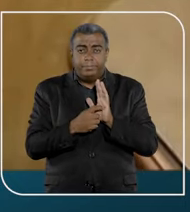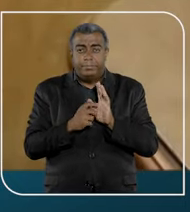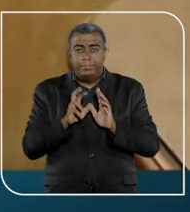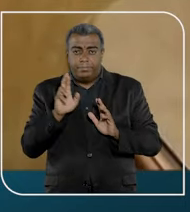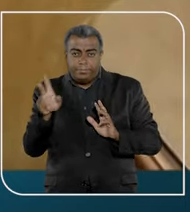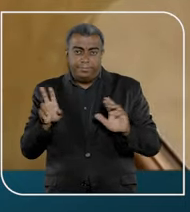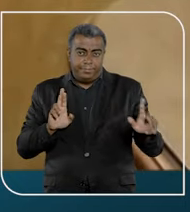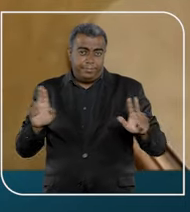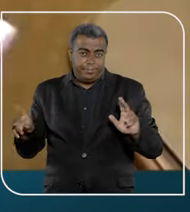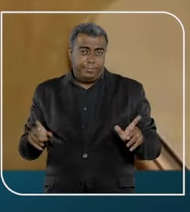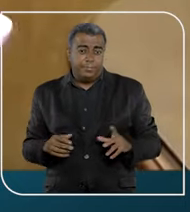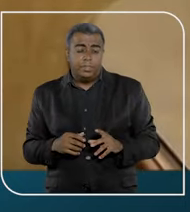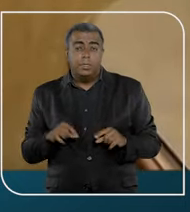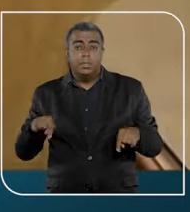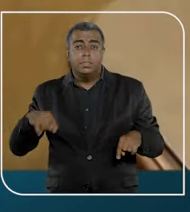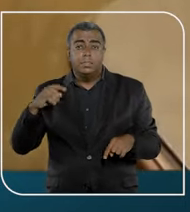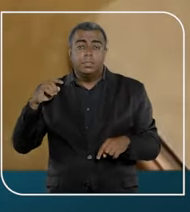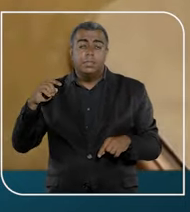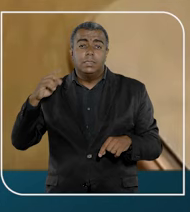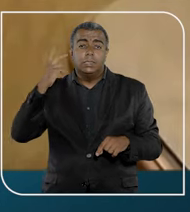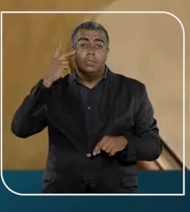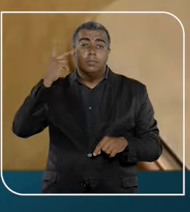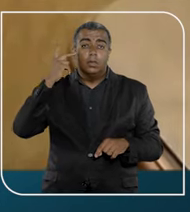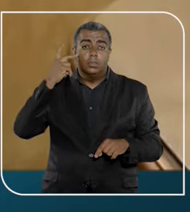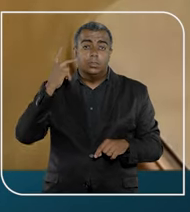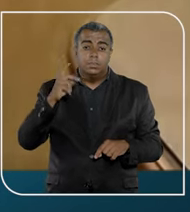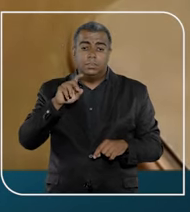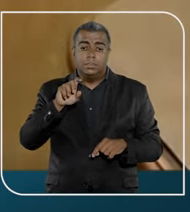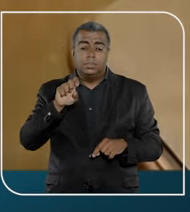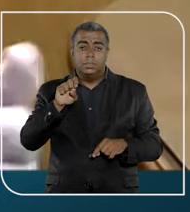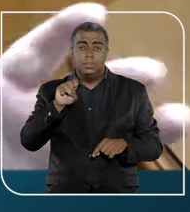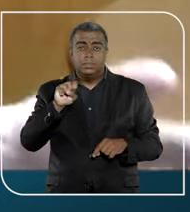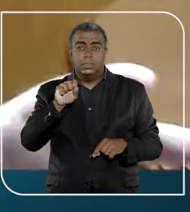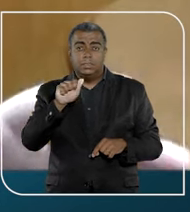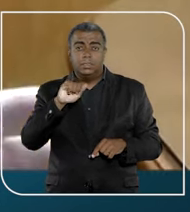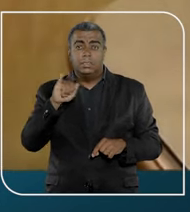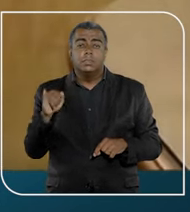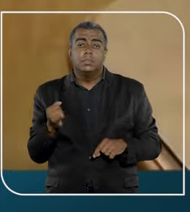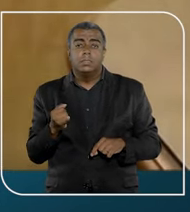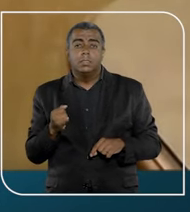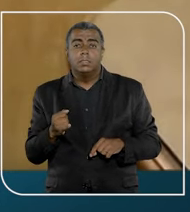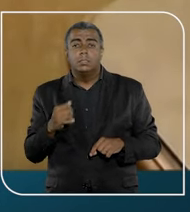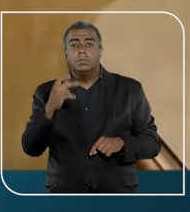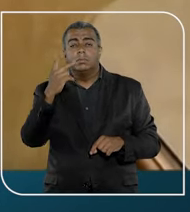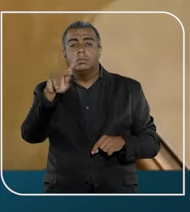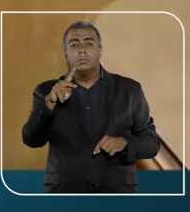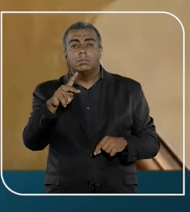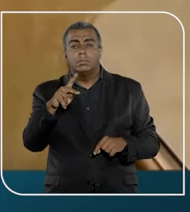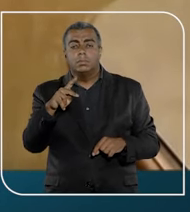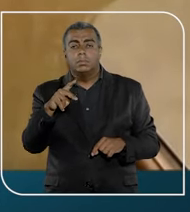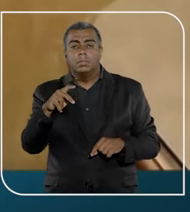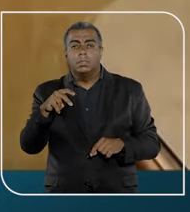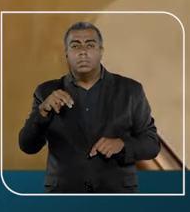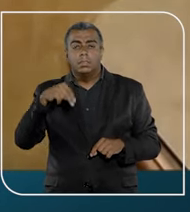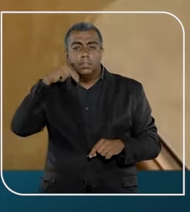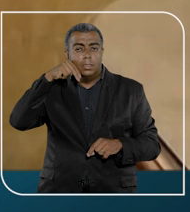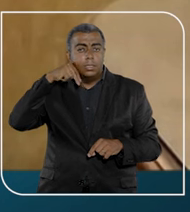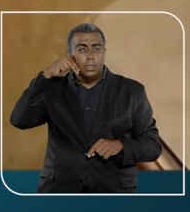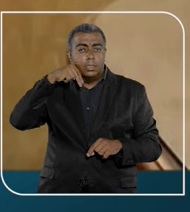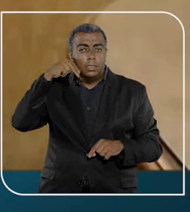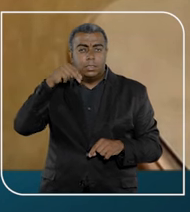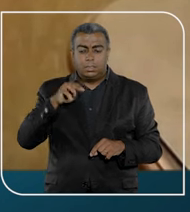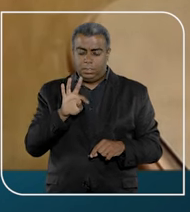ou alguns tribunais têm sistemas distintos. Aqui em São Paulo, por exemplo, nós temos o SAGE, né? Qual